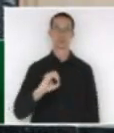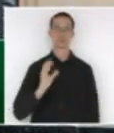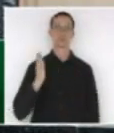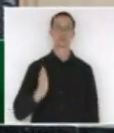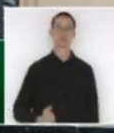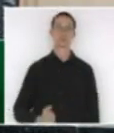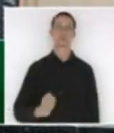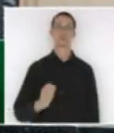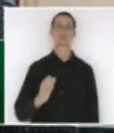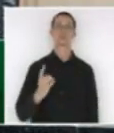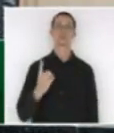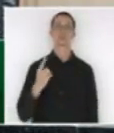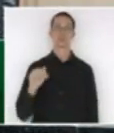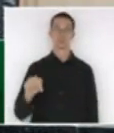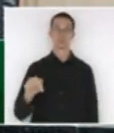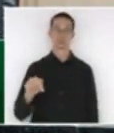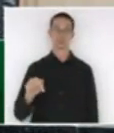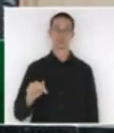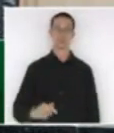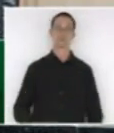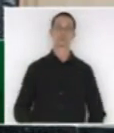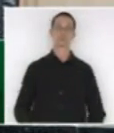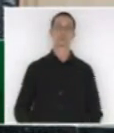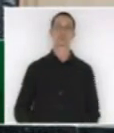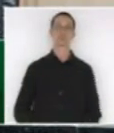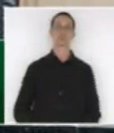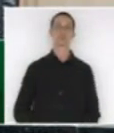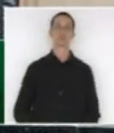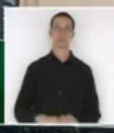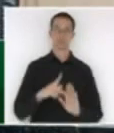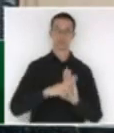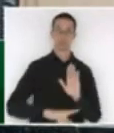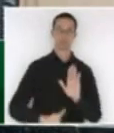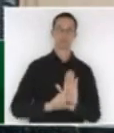0190/2017. Em primeiro turno, os projetos de lei de números